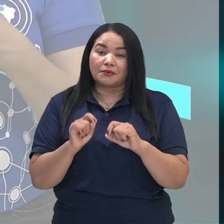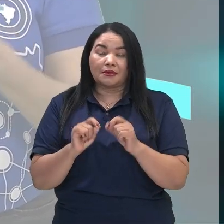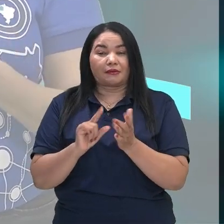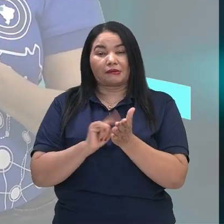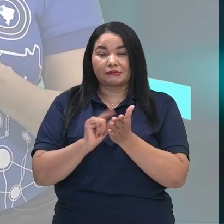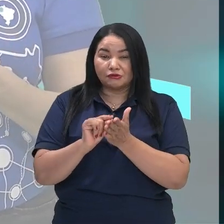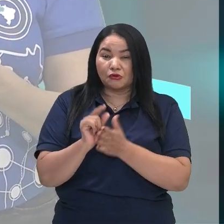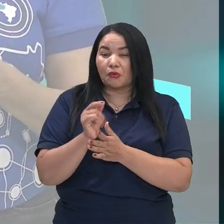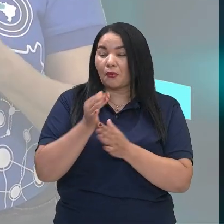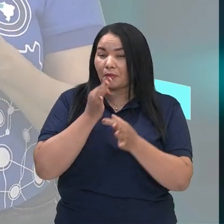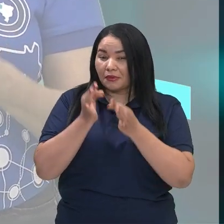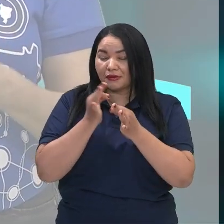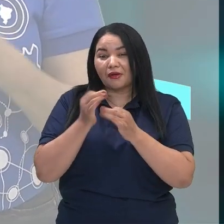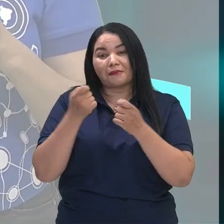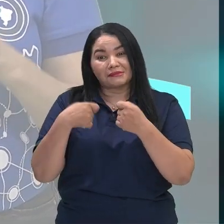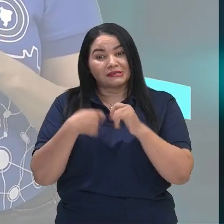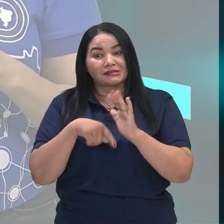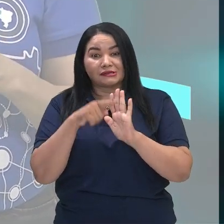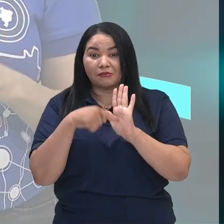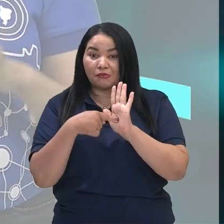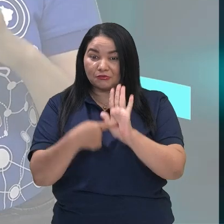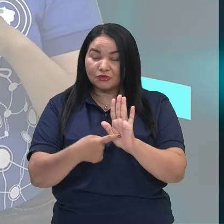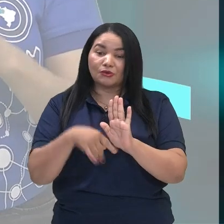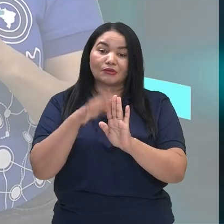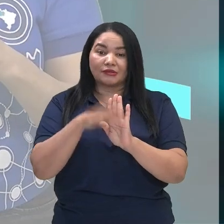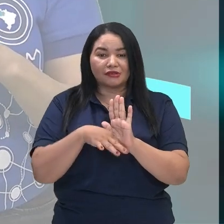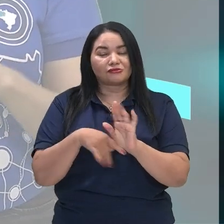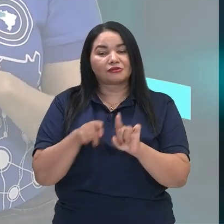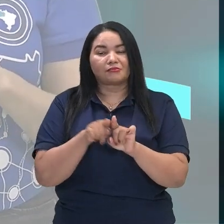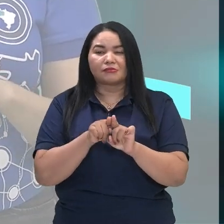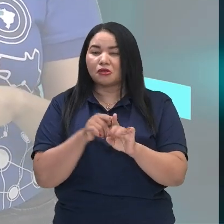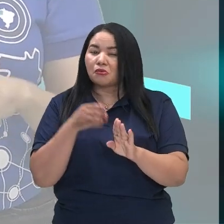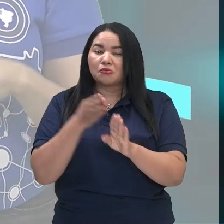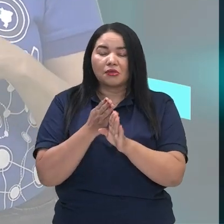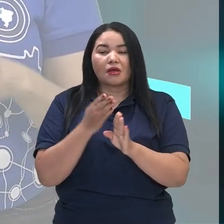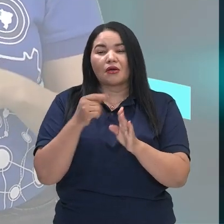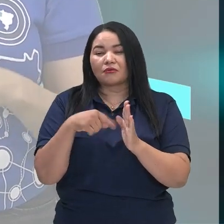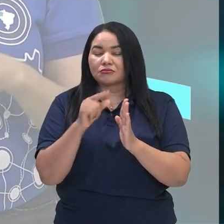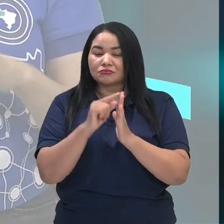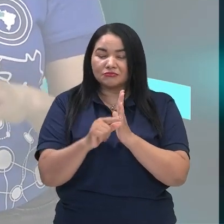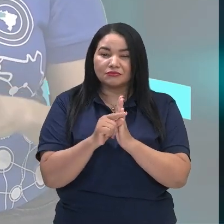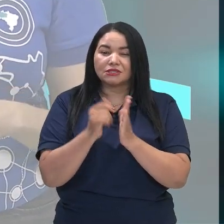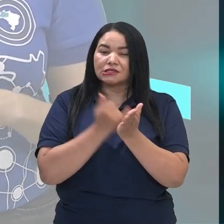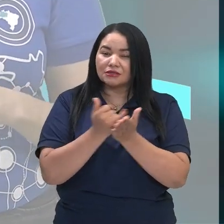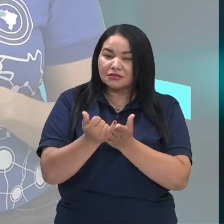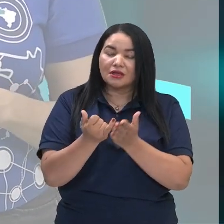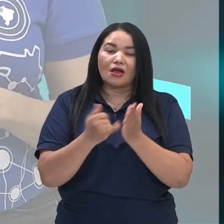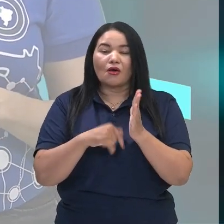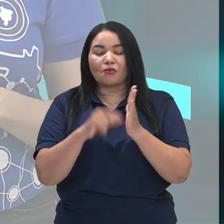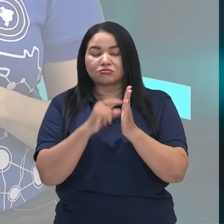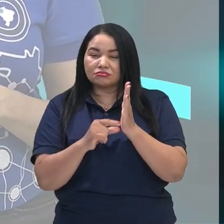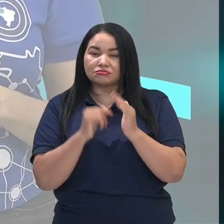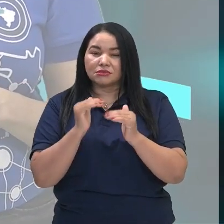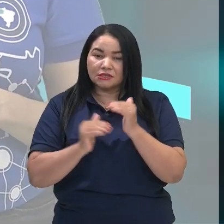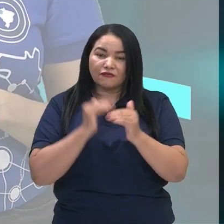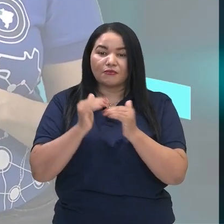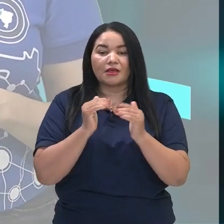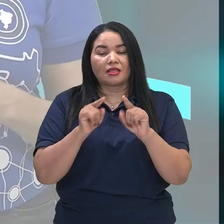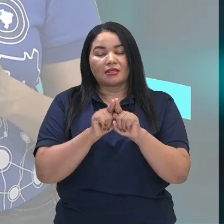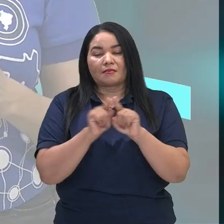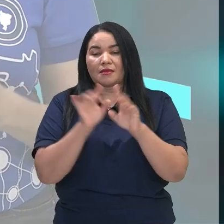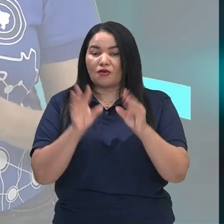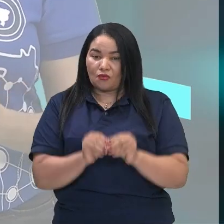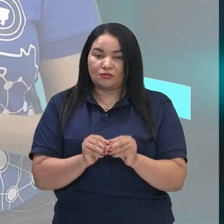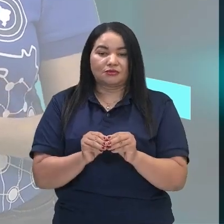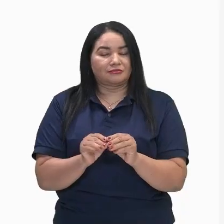apresentar os textos e identificar, né, onde está a introdução, onde está o desenvolvimento, onde está a conclusão,